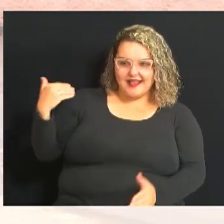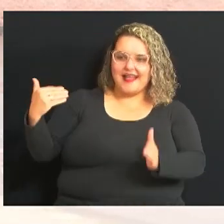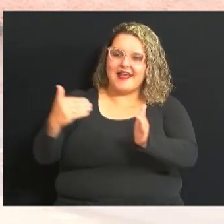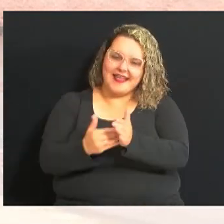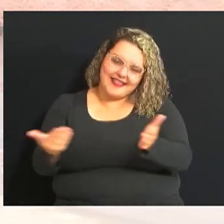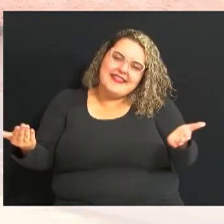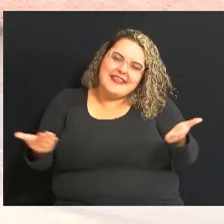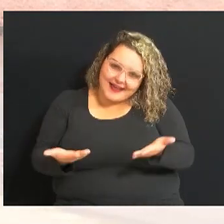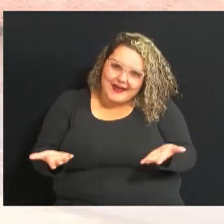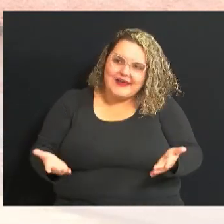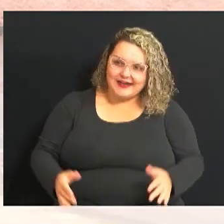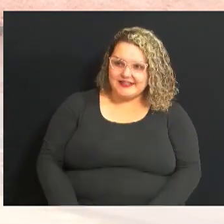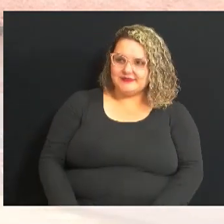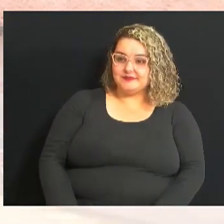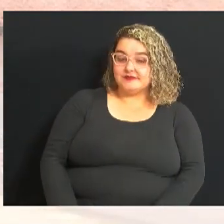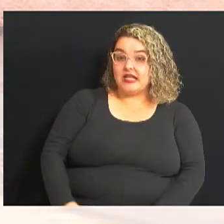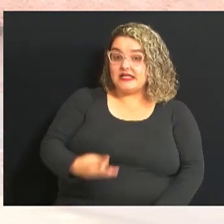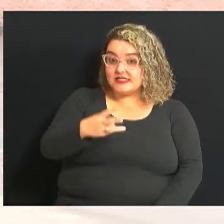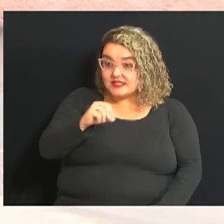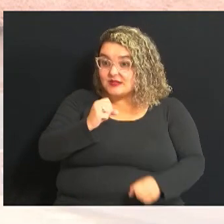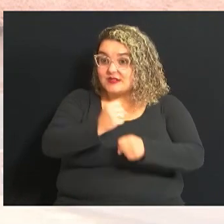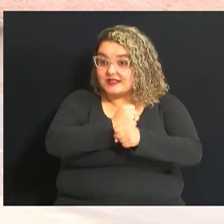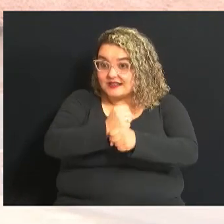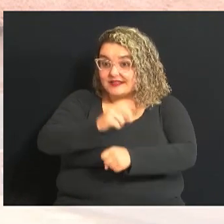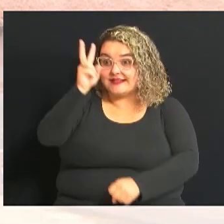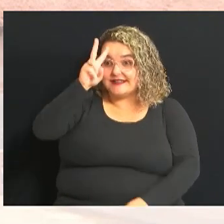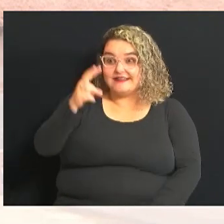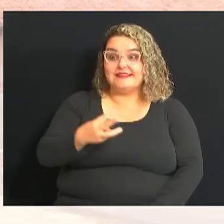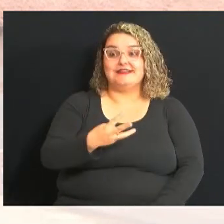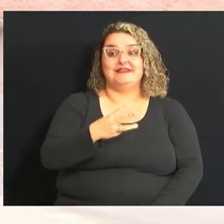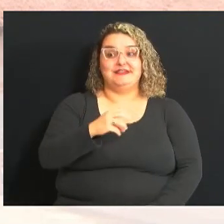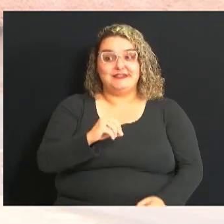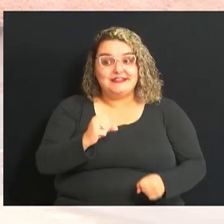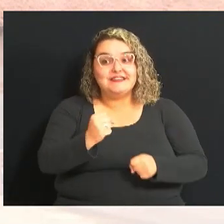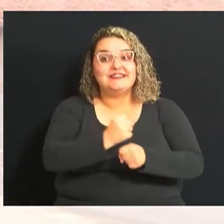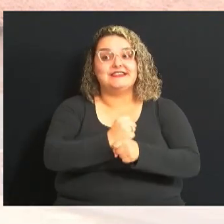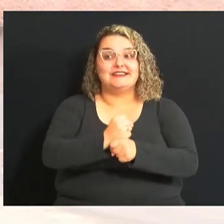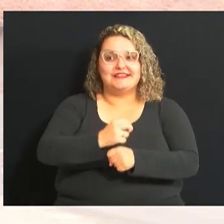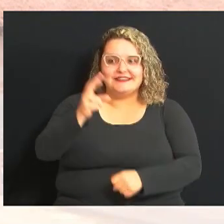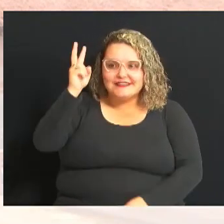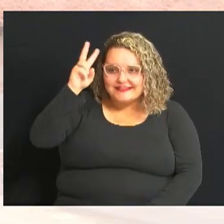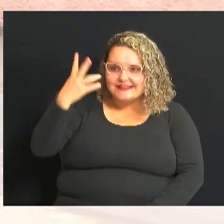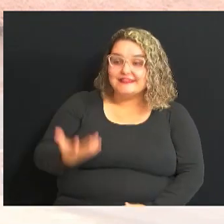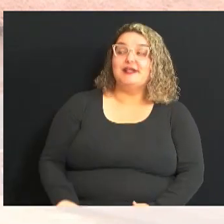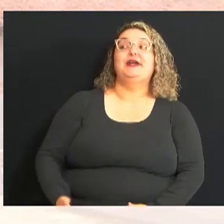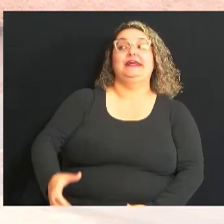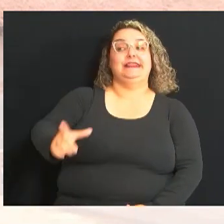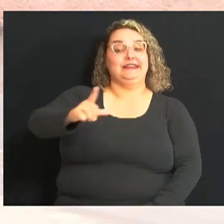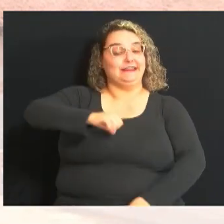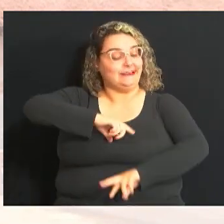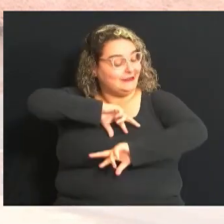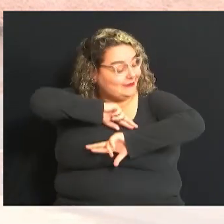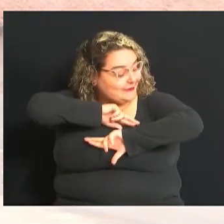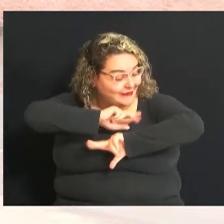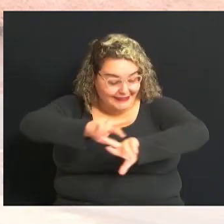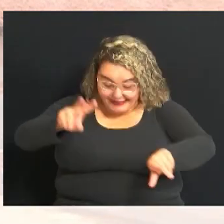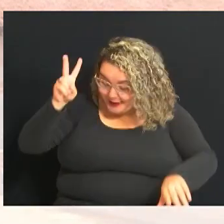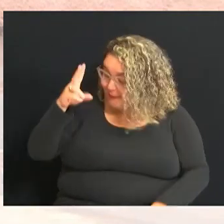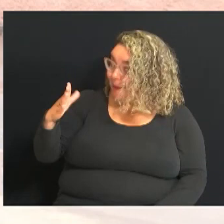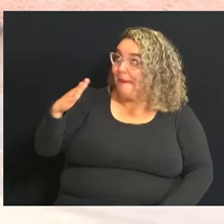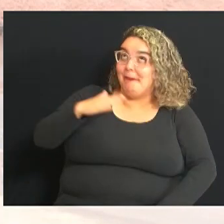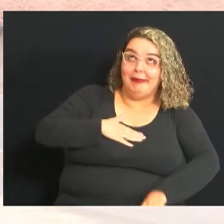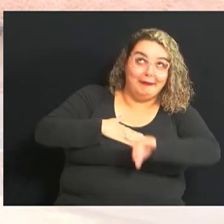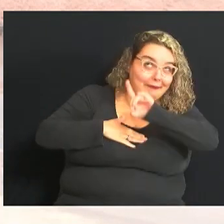atuais de hoje. São 30 anos de história? 30 anos de história, cara. E haja história, hein? Meu Deus do céu, muita